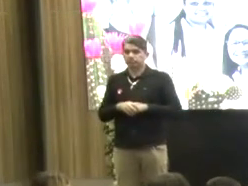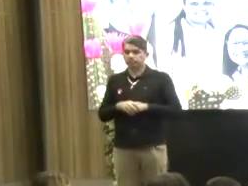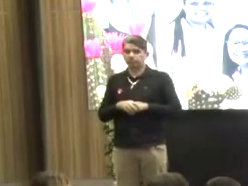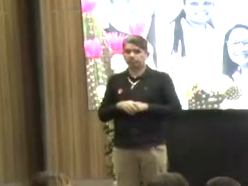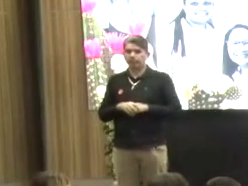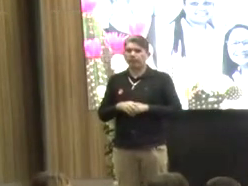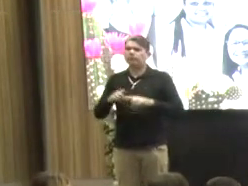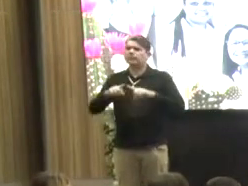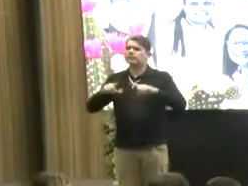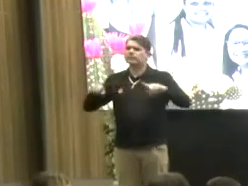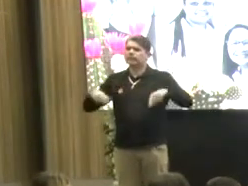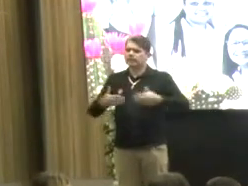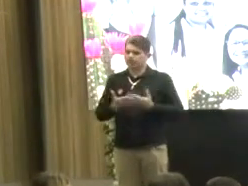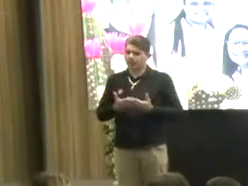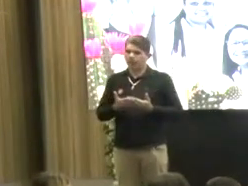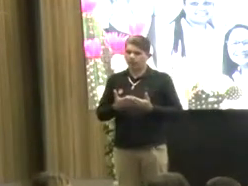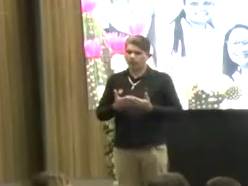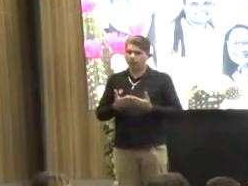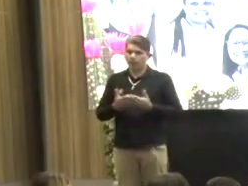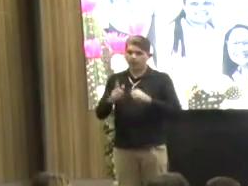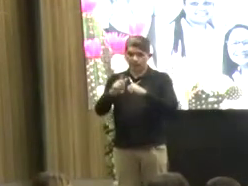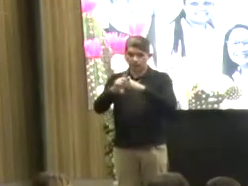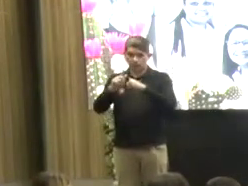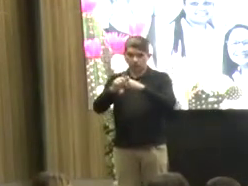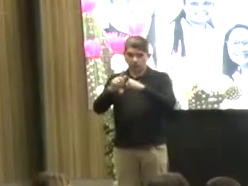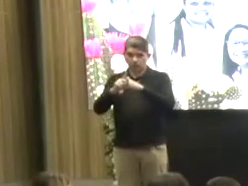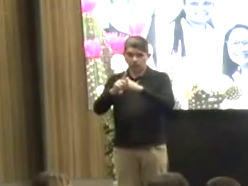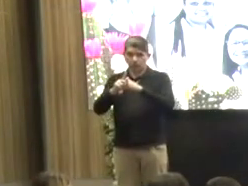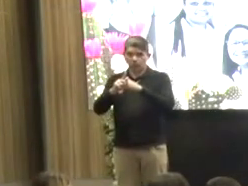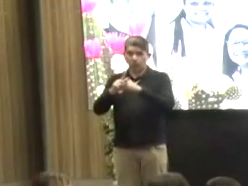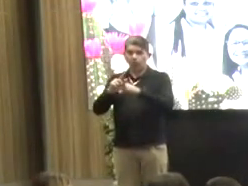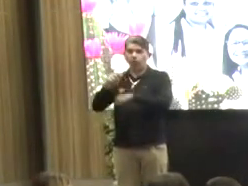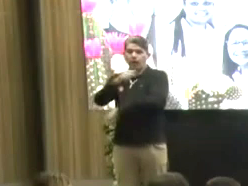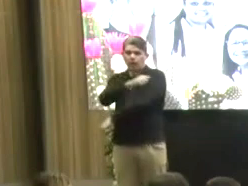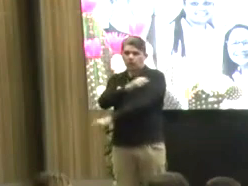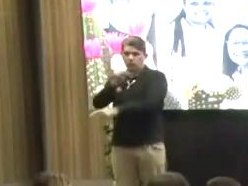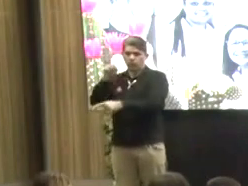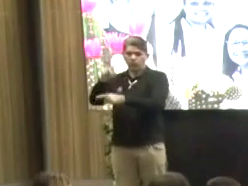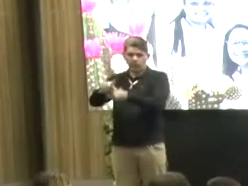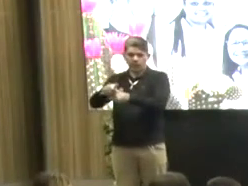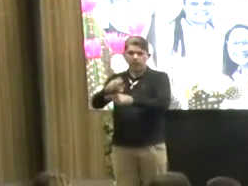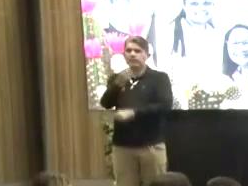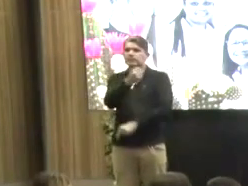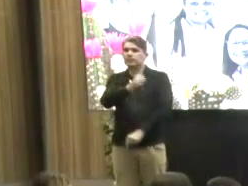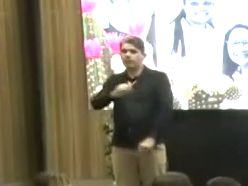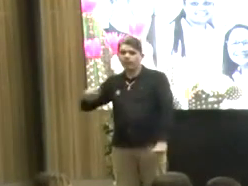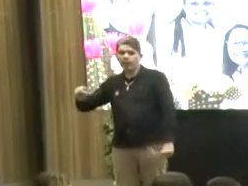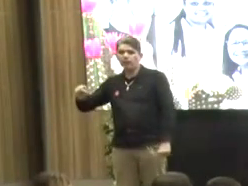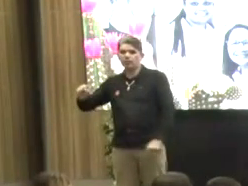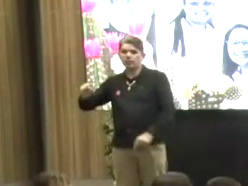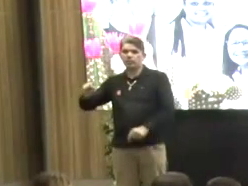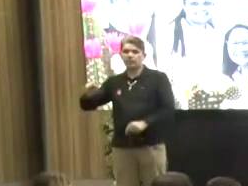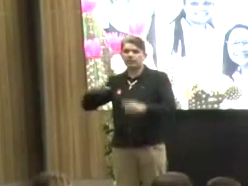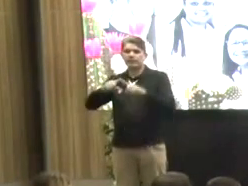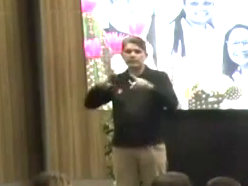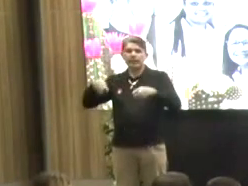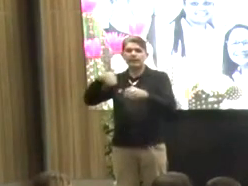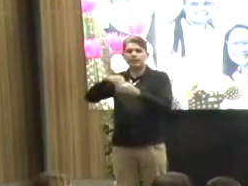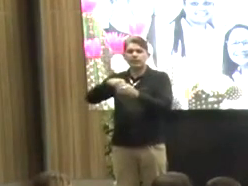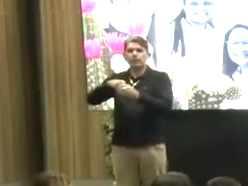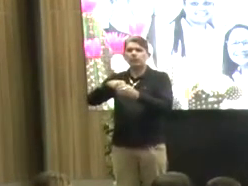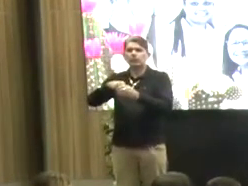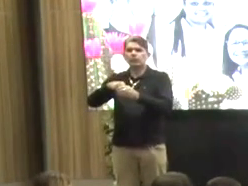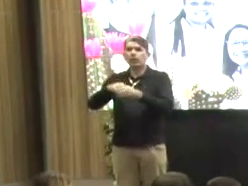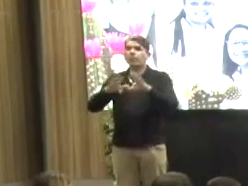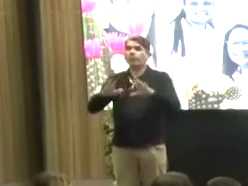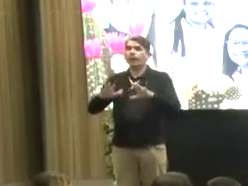uma graduação, os estudantes entram, passam o semestre todinho dentro da sala de aula, e um não sabe onde o